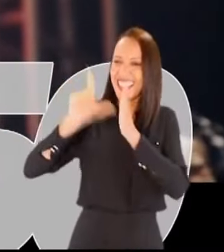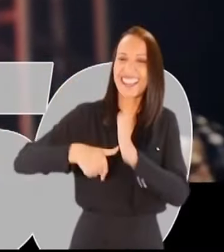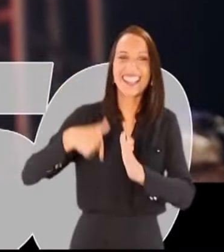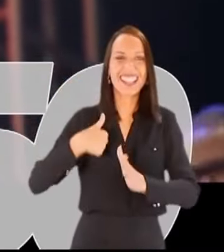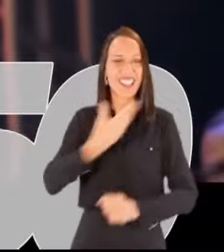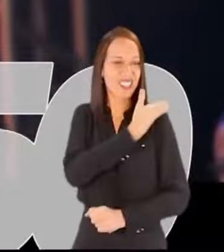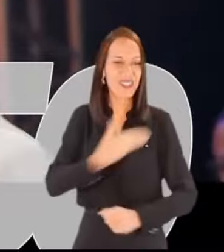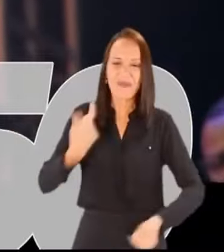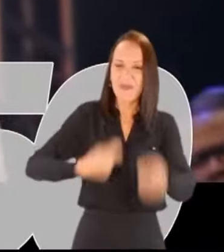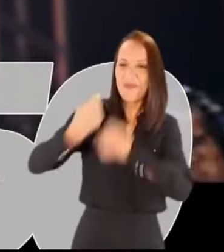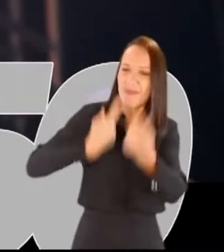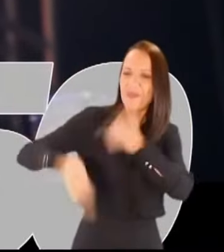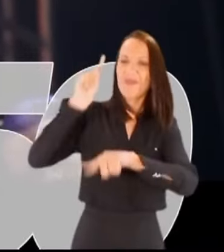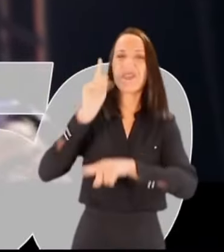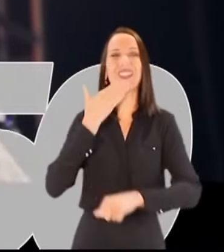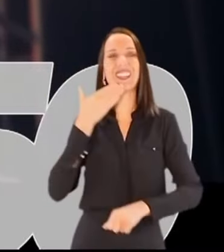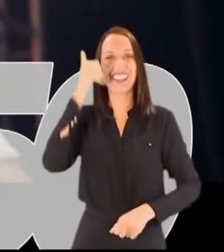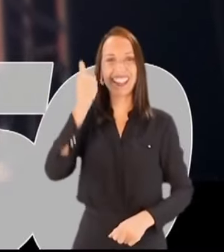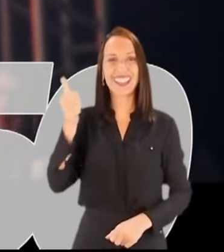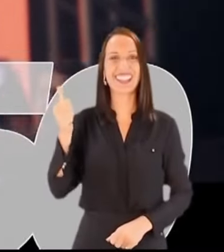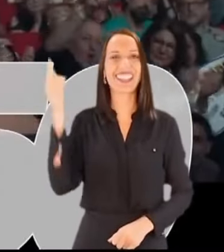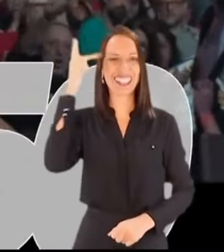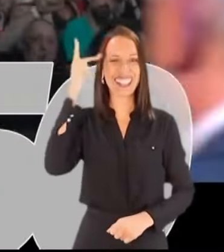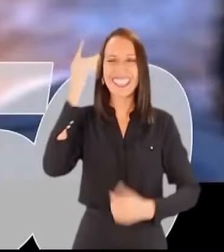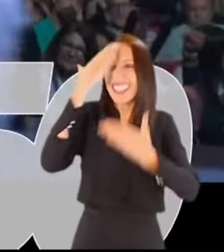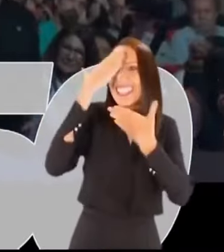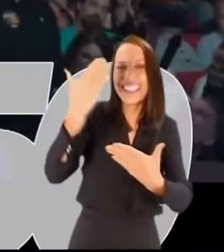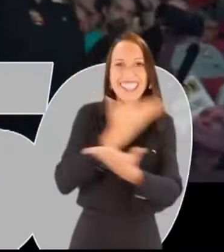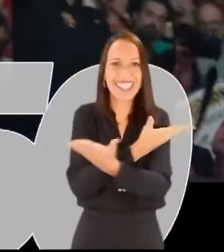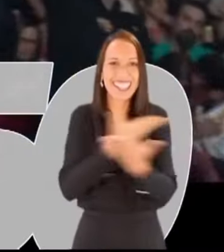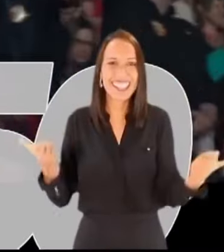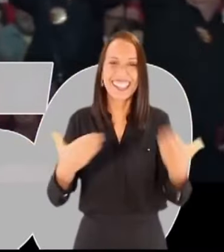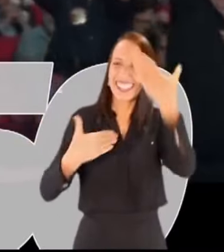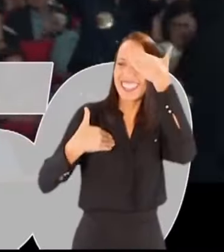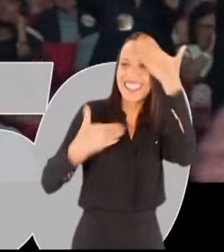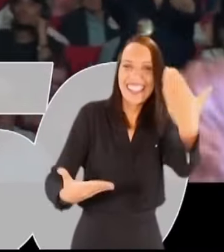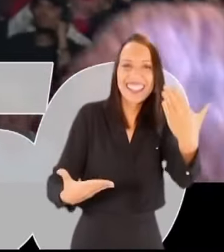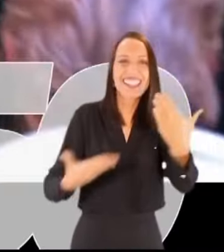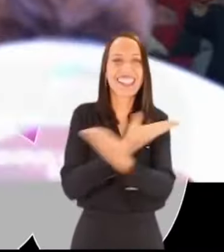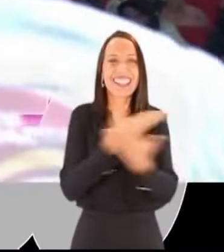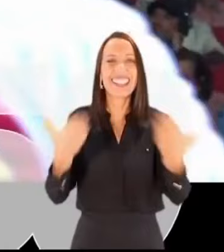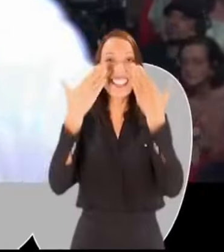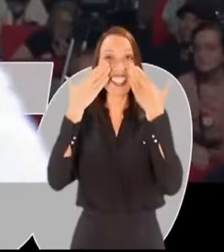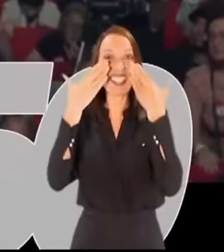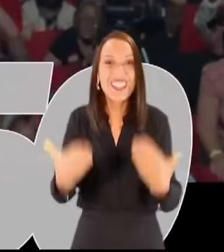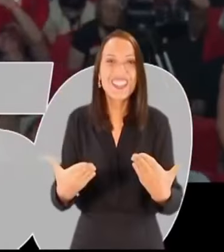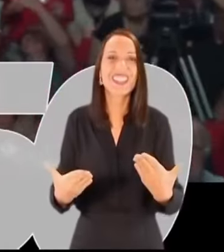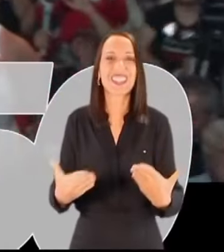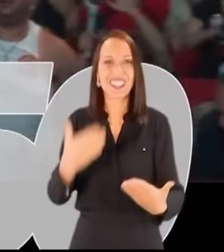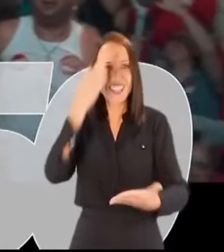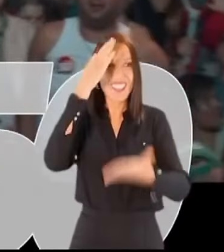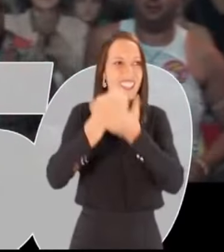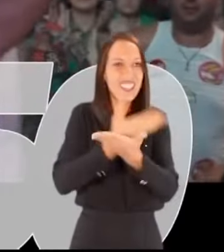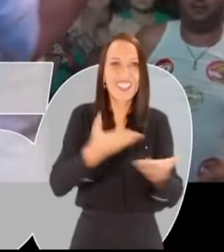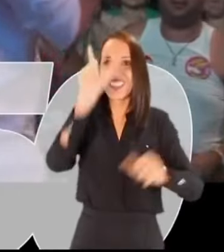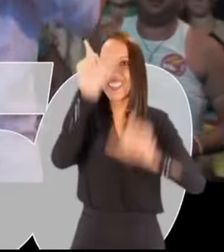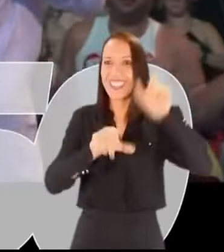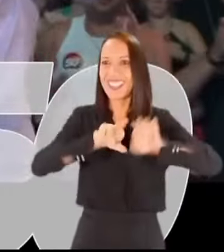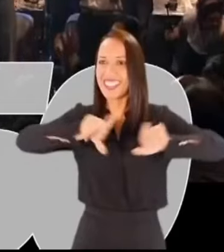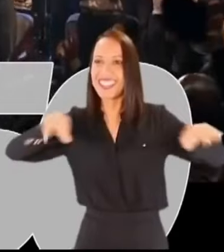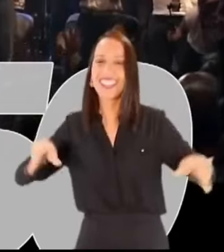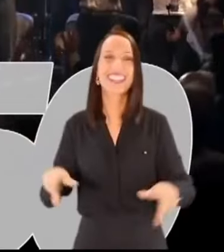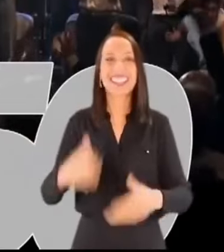depois fazer um governo histórico nessa cidade. Obrigado, gente. Obrigado a essa frente diversa e extraordinária que está